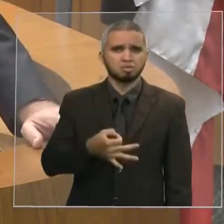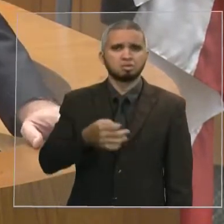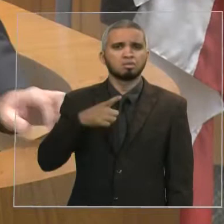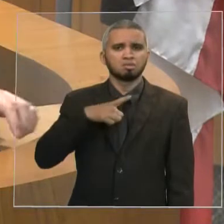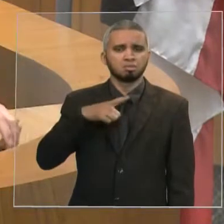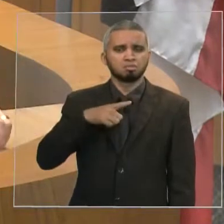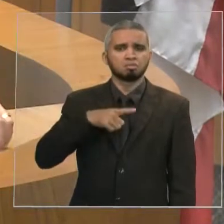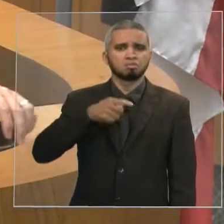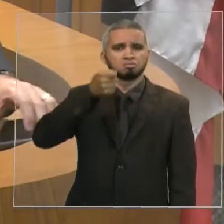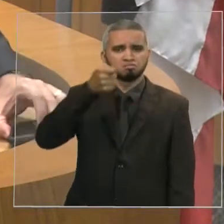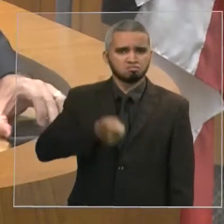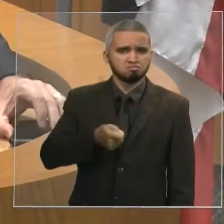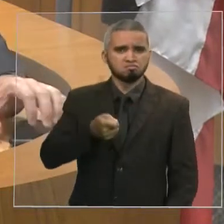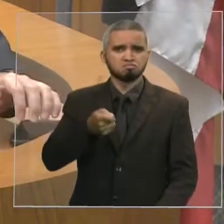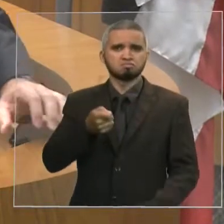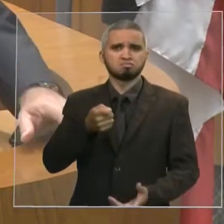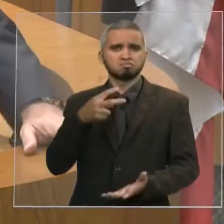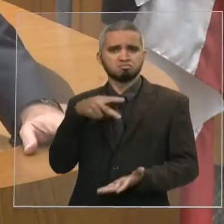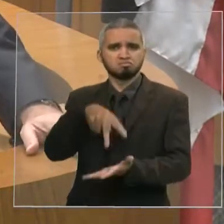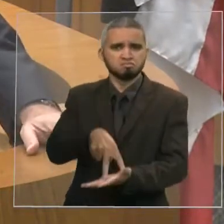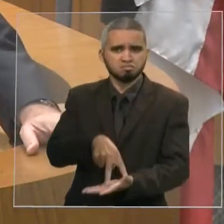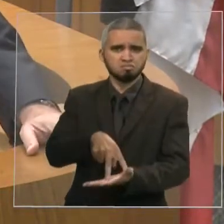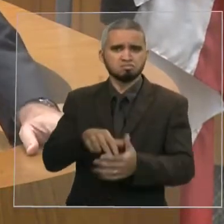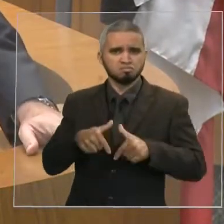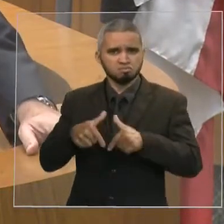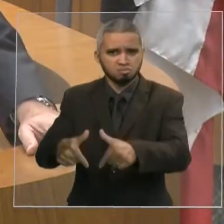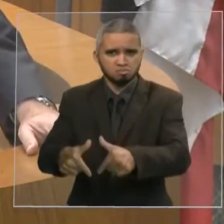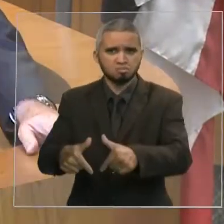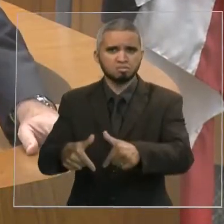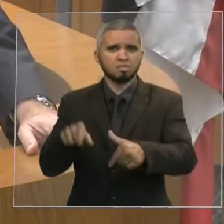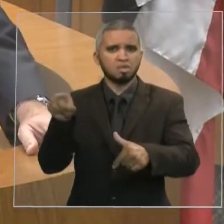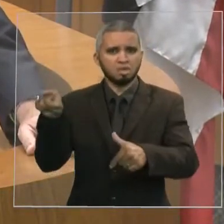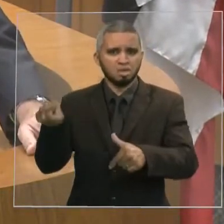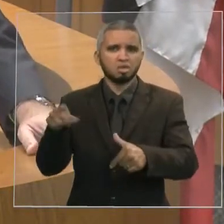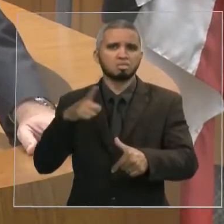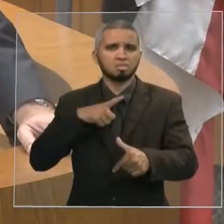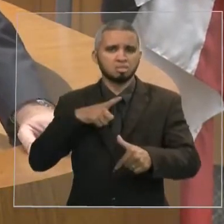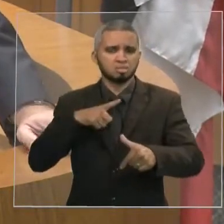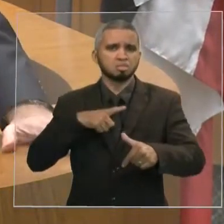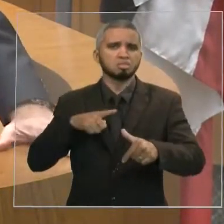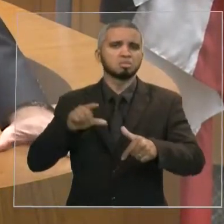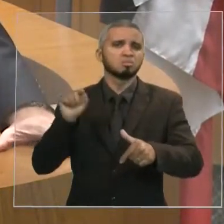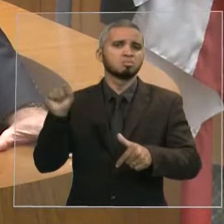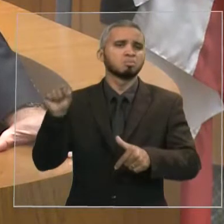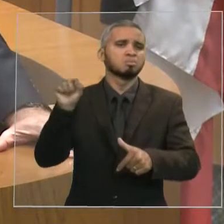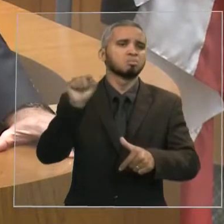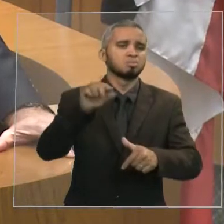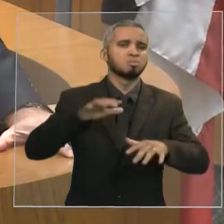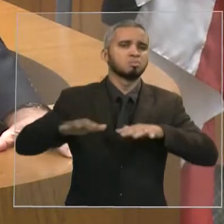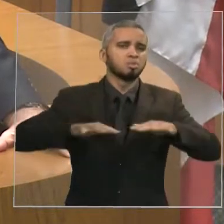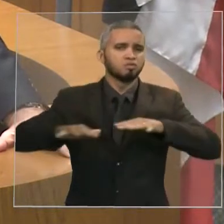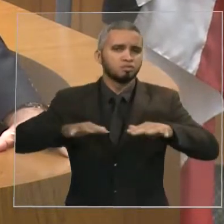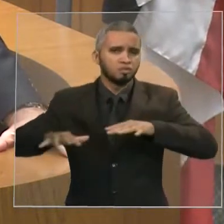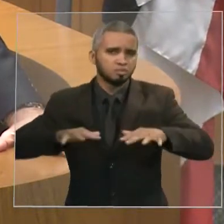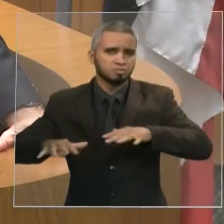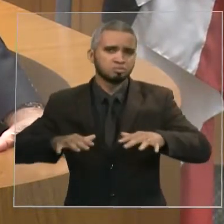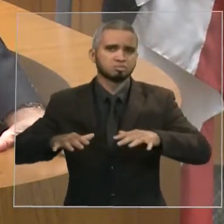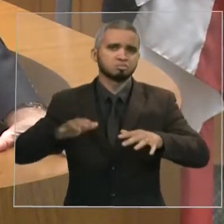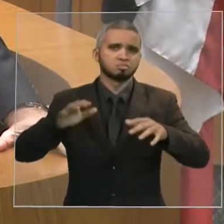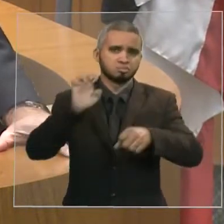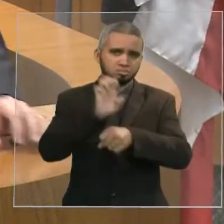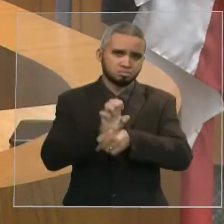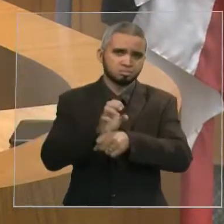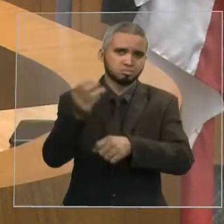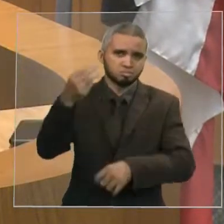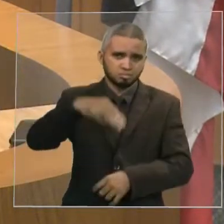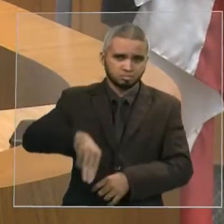um deputado focado em muitos movimentos do Estado do Maranhão e principalmente da nossa querida Ilha de